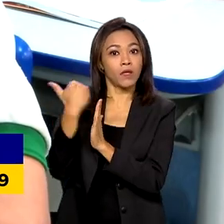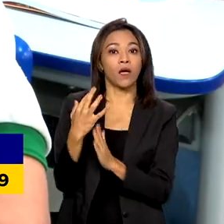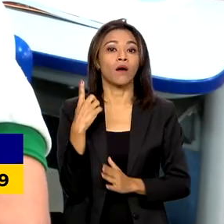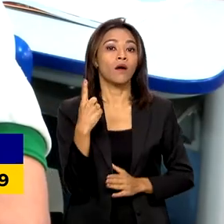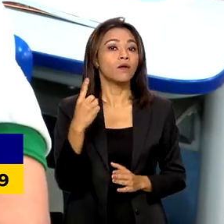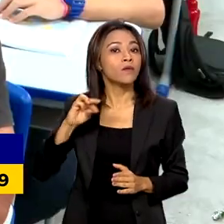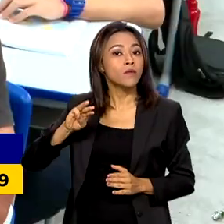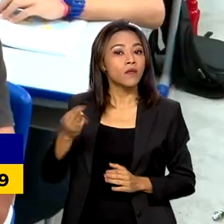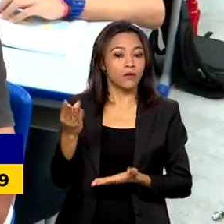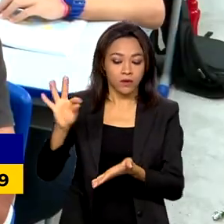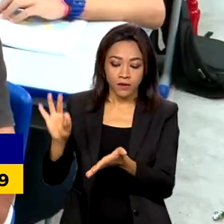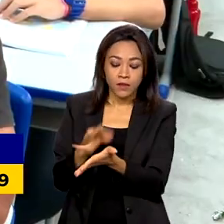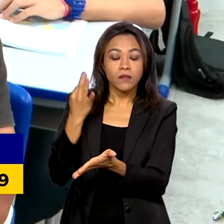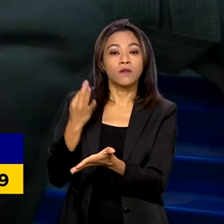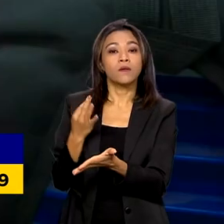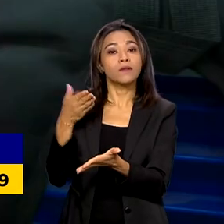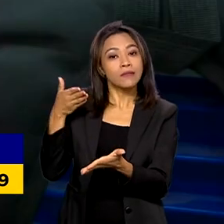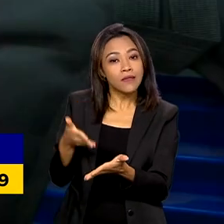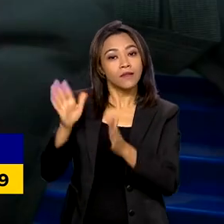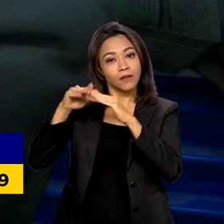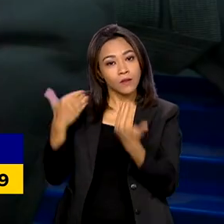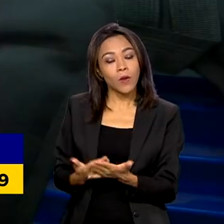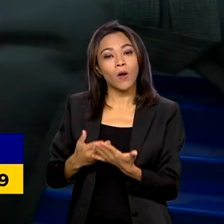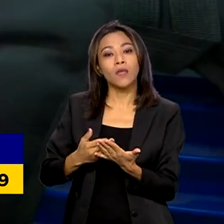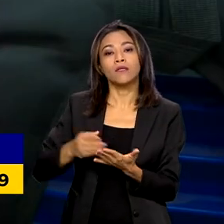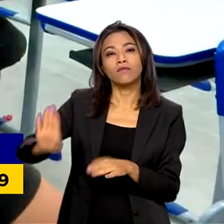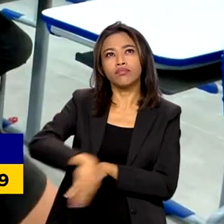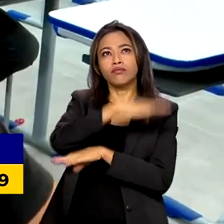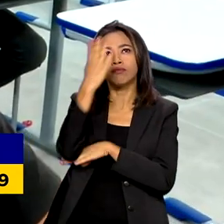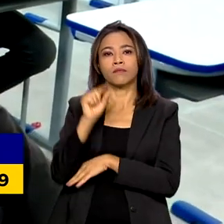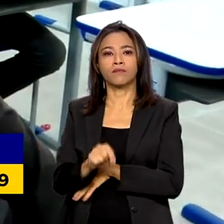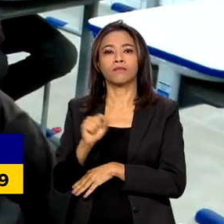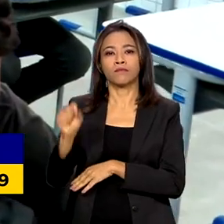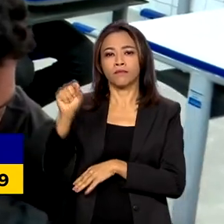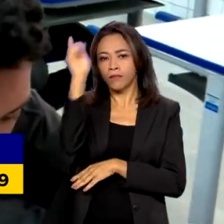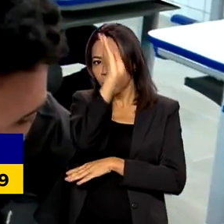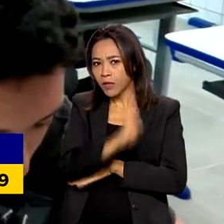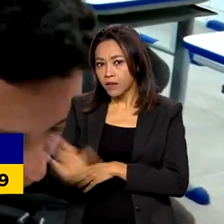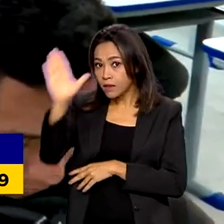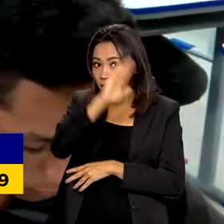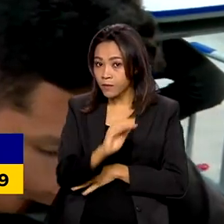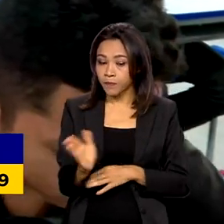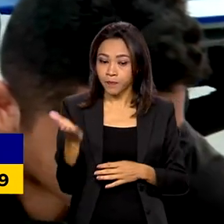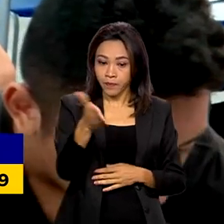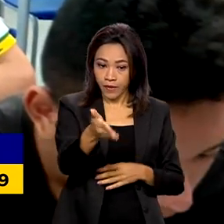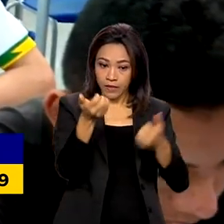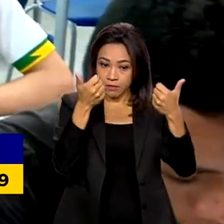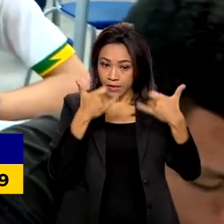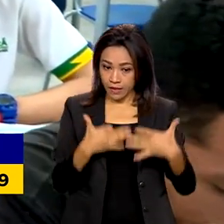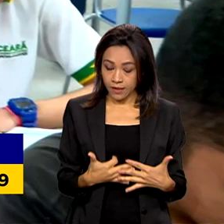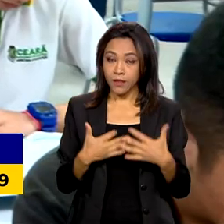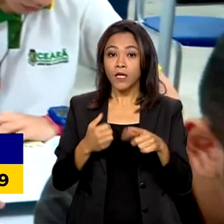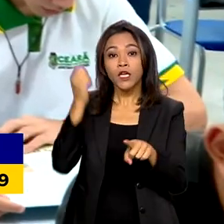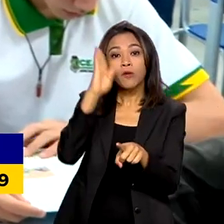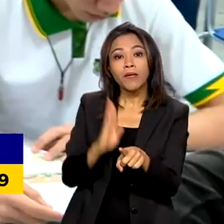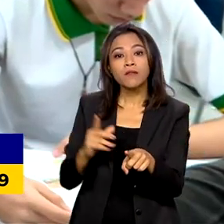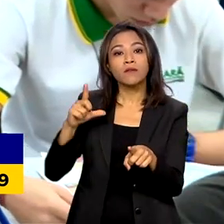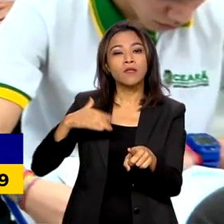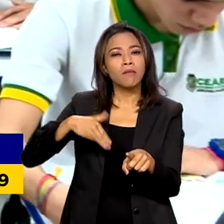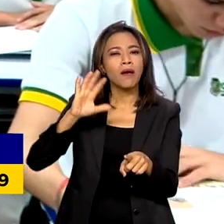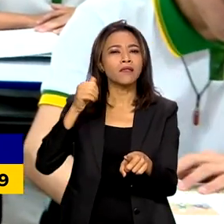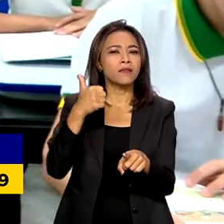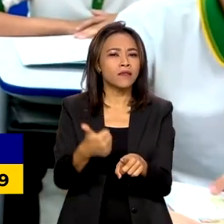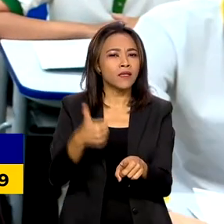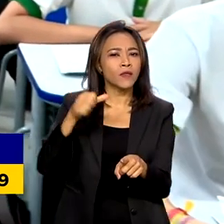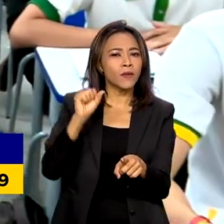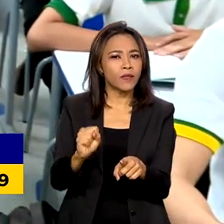1 milhão de matrículas em escolas em tempo integral no país. O Brasil tem hoje mais de 178 mil escolas